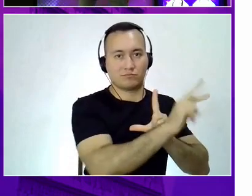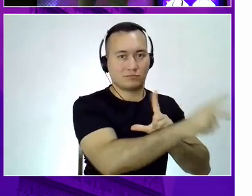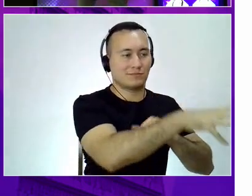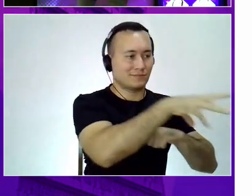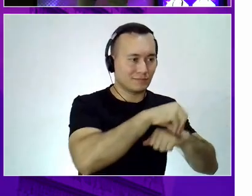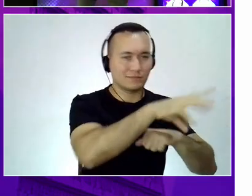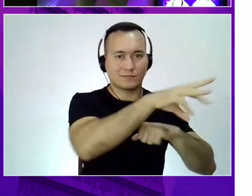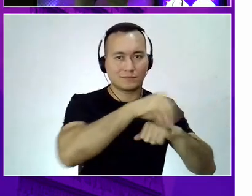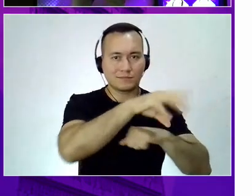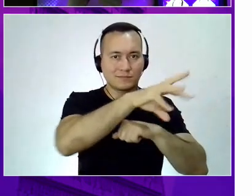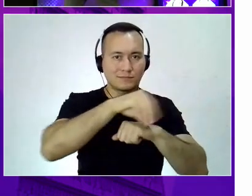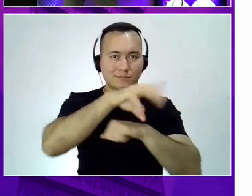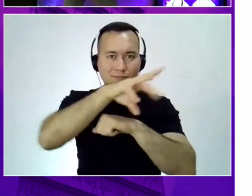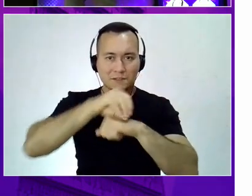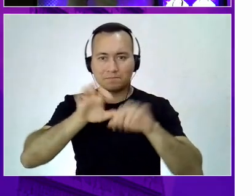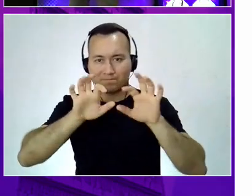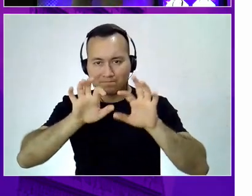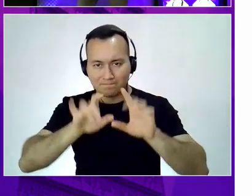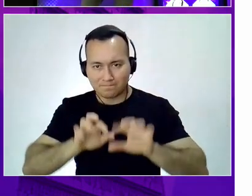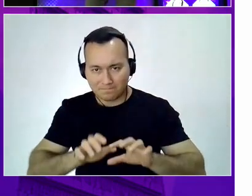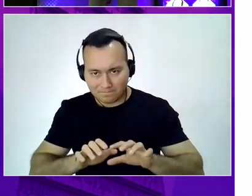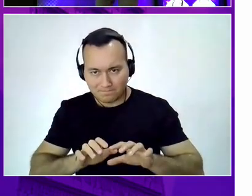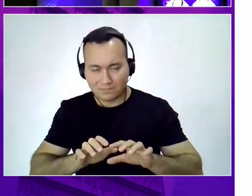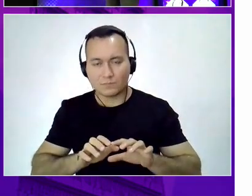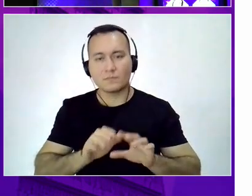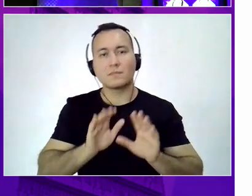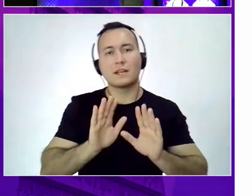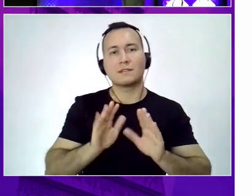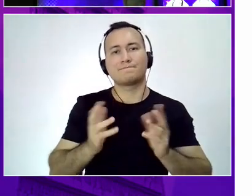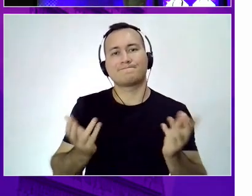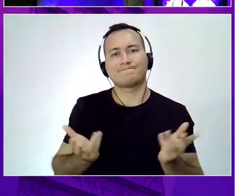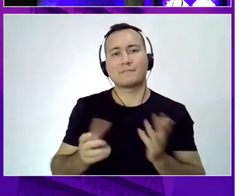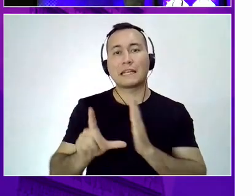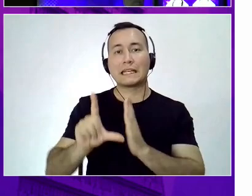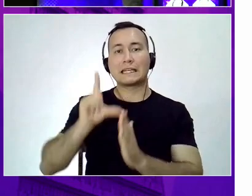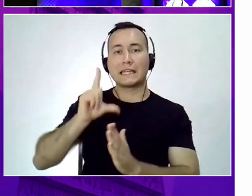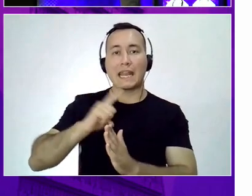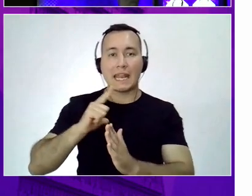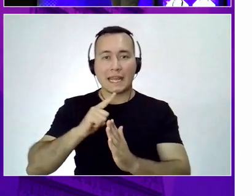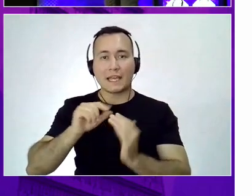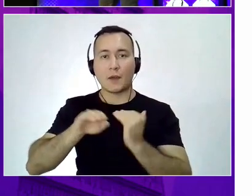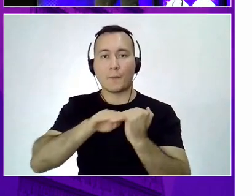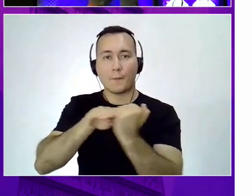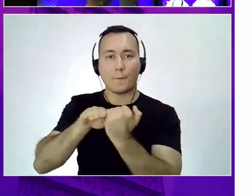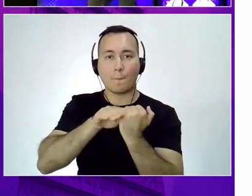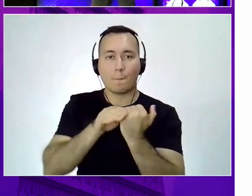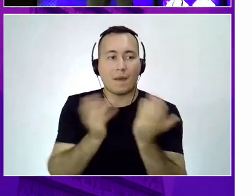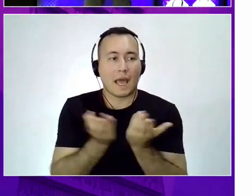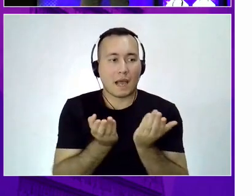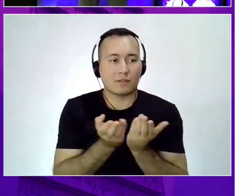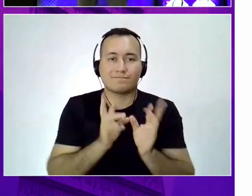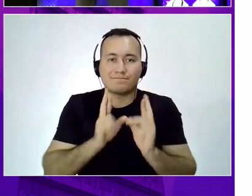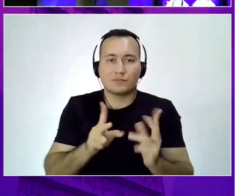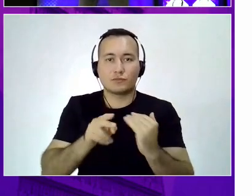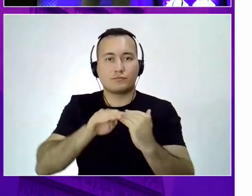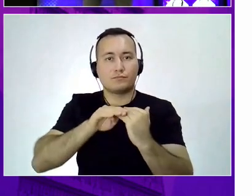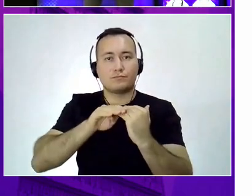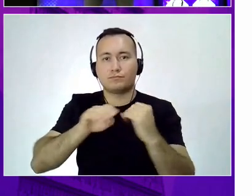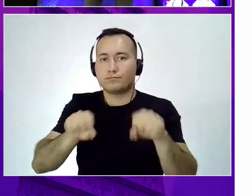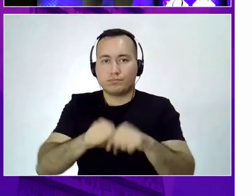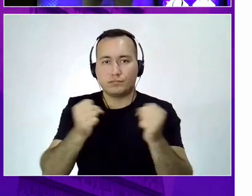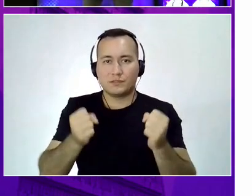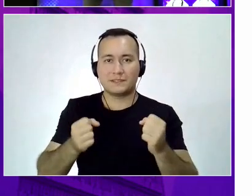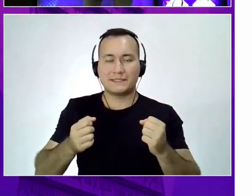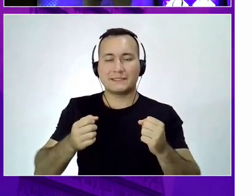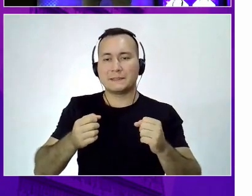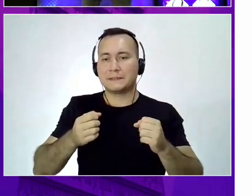facilmente você talvez vai quebrar o processo de continuous deployment. E por fim, status e resultados do deploy